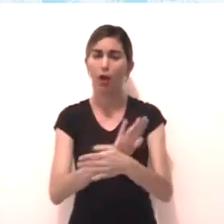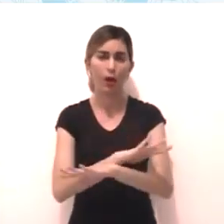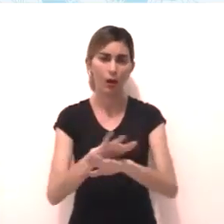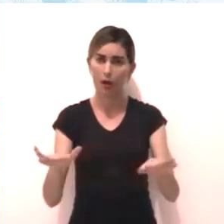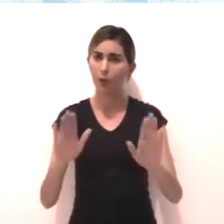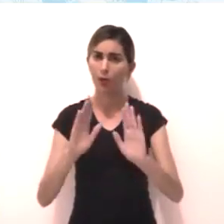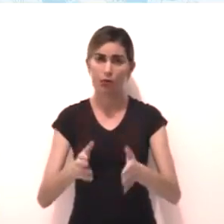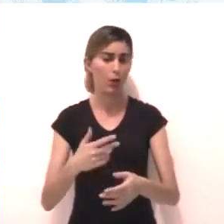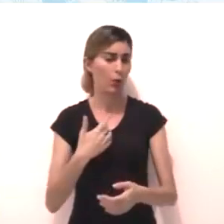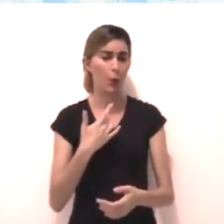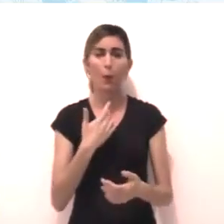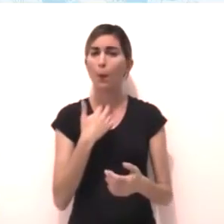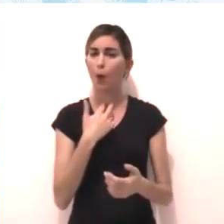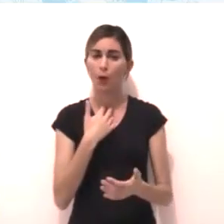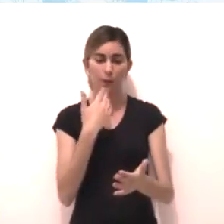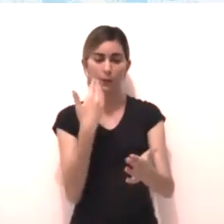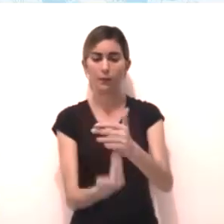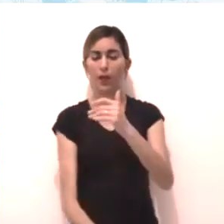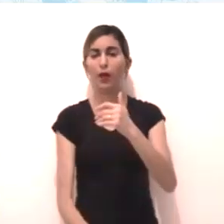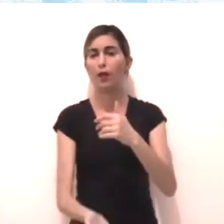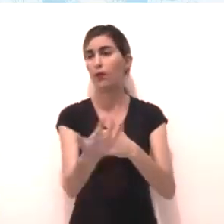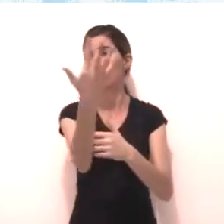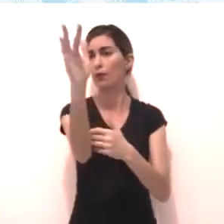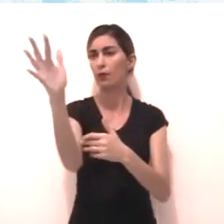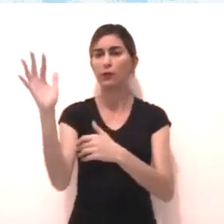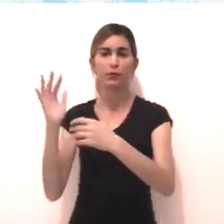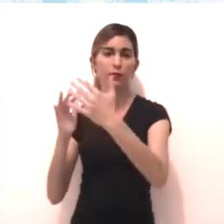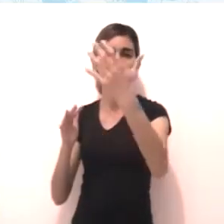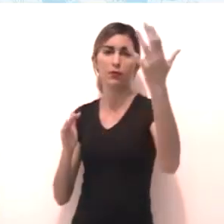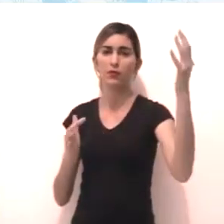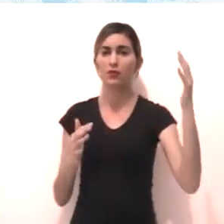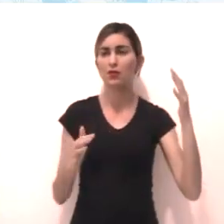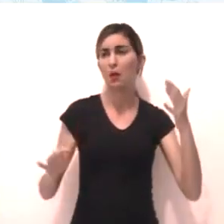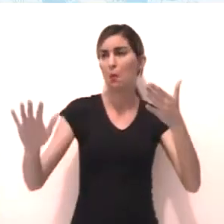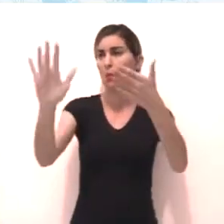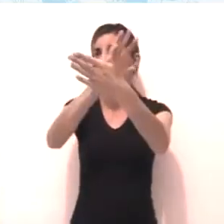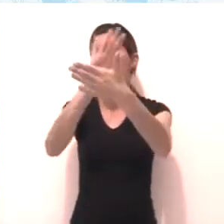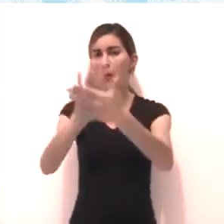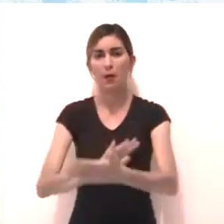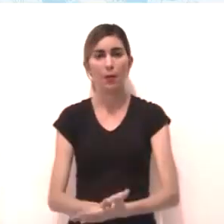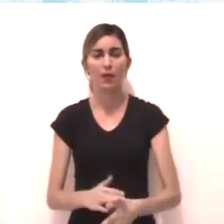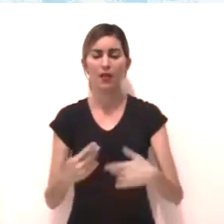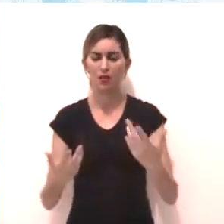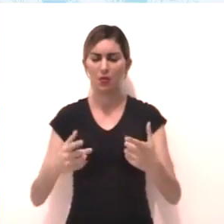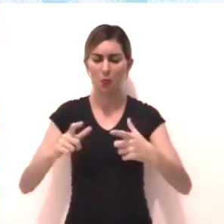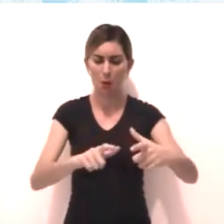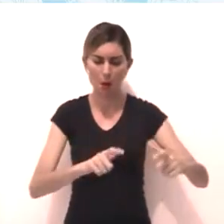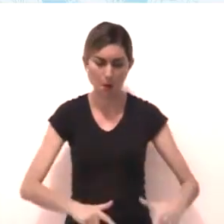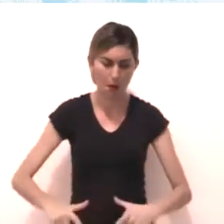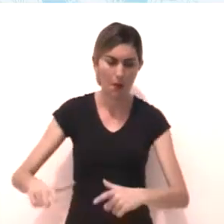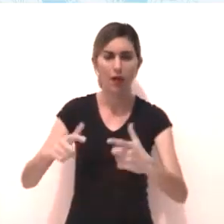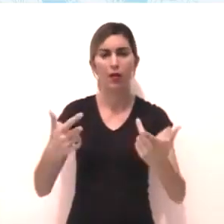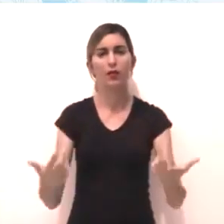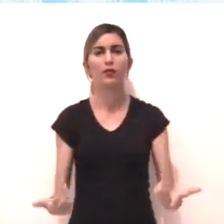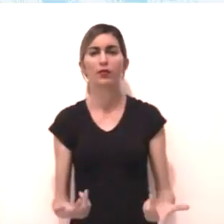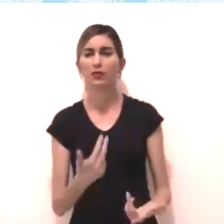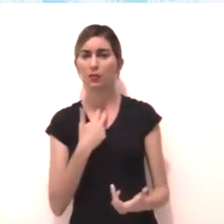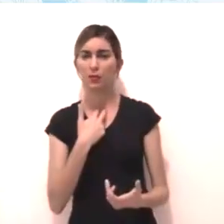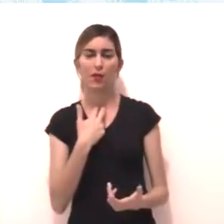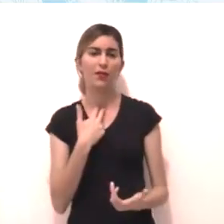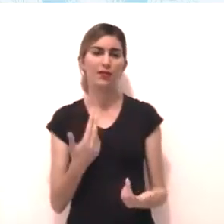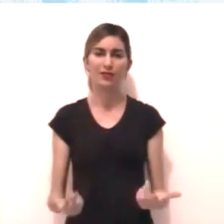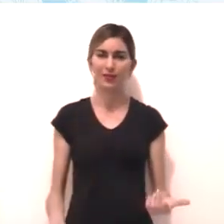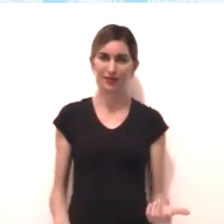A gente não pode perder a riqueza da nossa floresta, desmatar, cavar buraco, né,